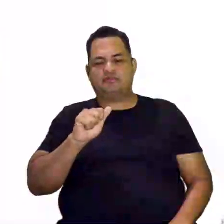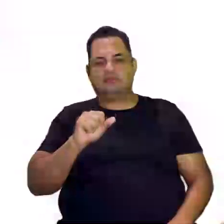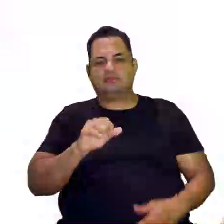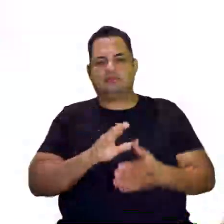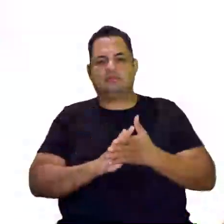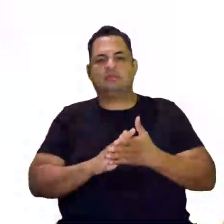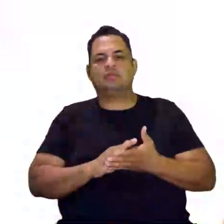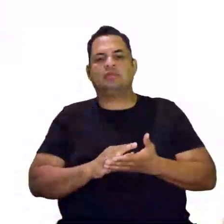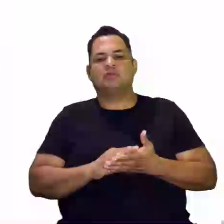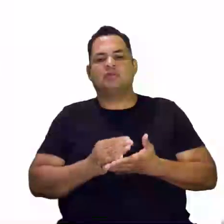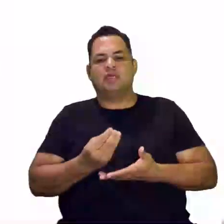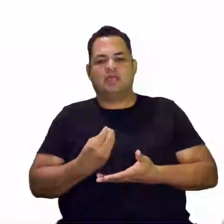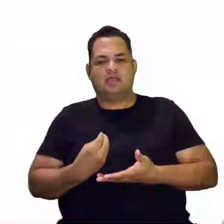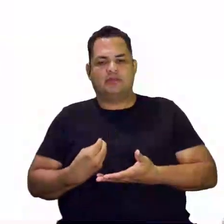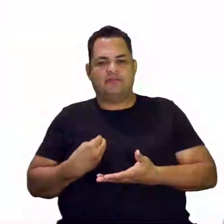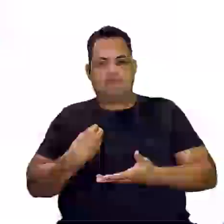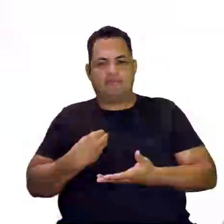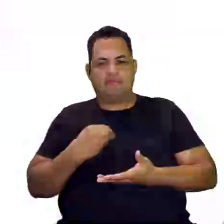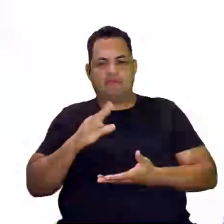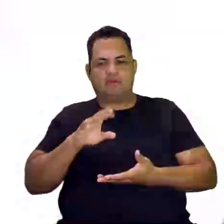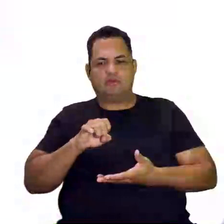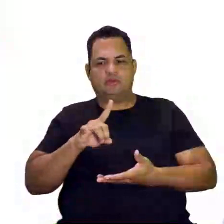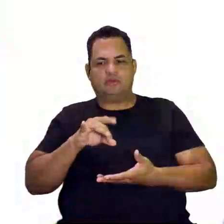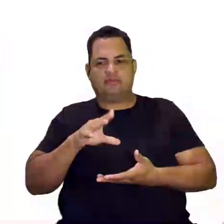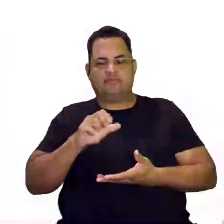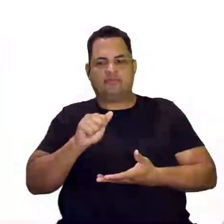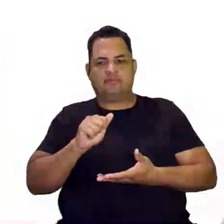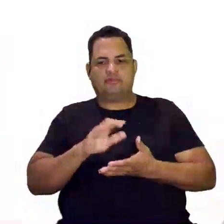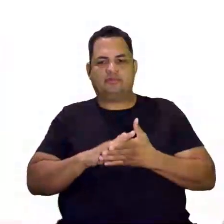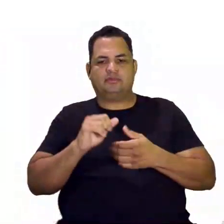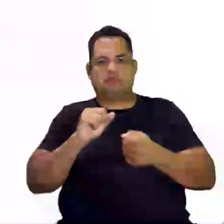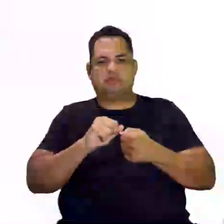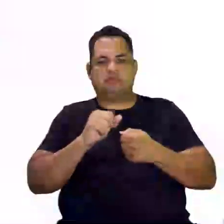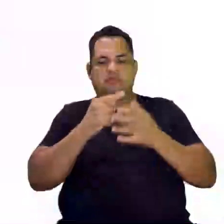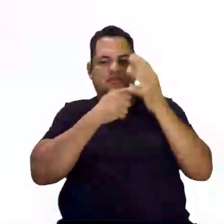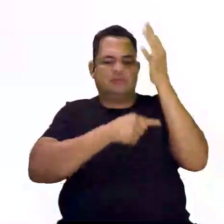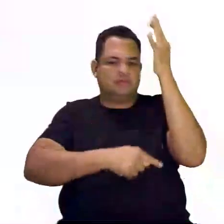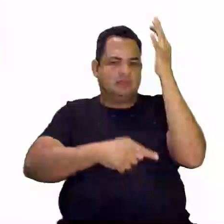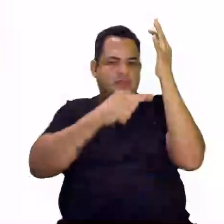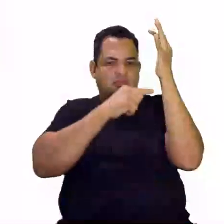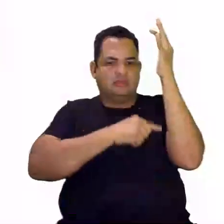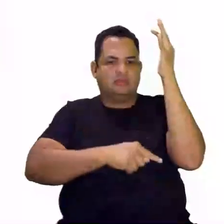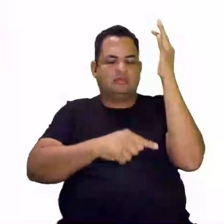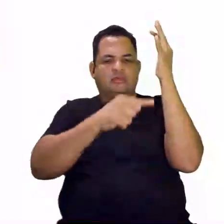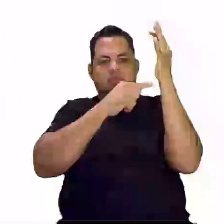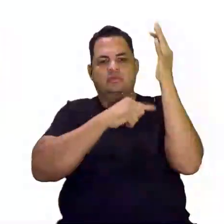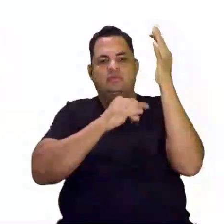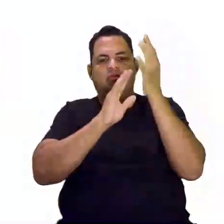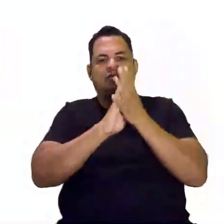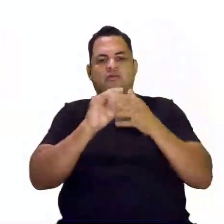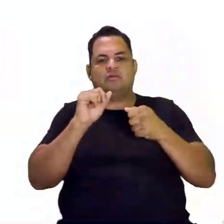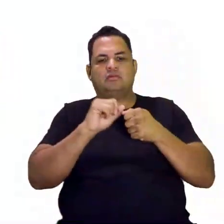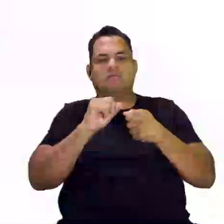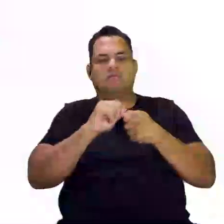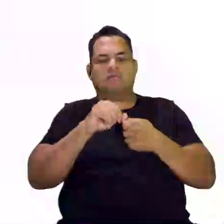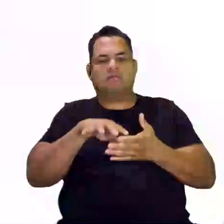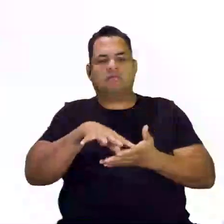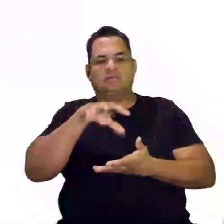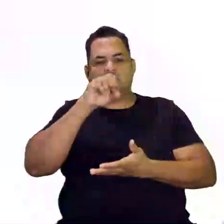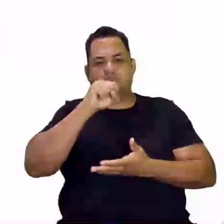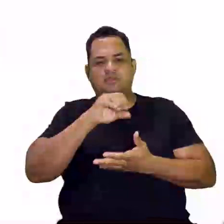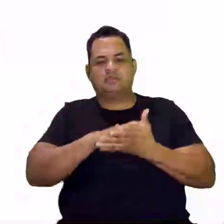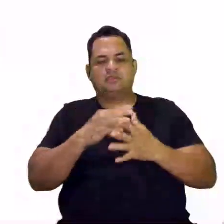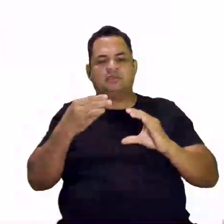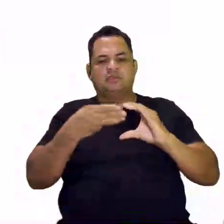organismos autotróficos, tá? Que vão realizar a fotossíntese e aqui que vão realizar a respiração